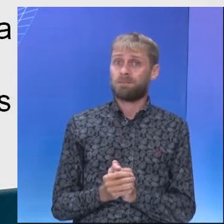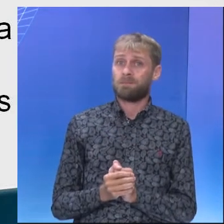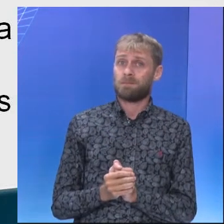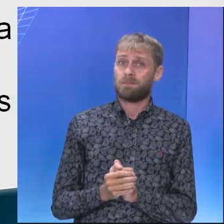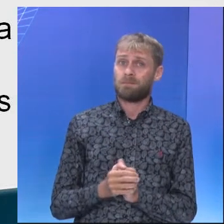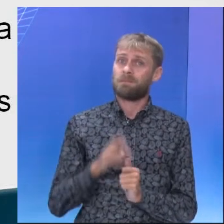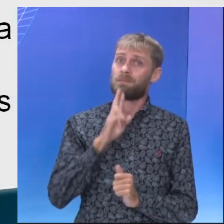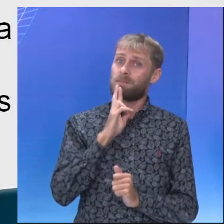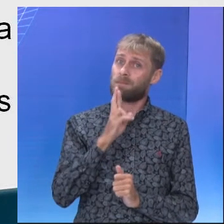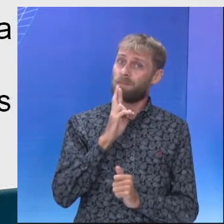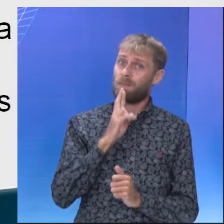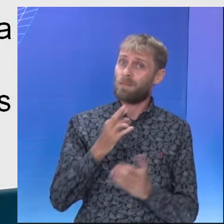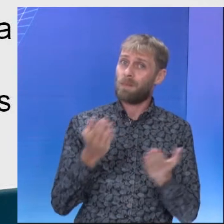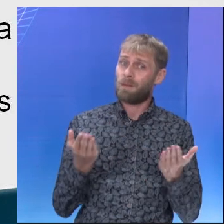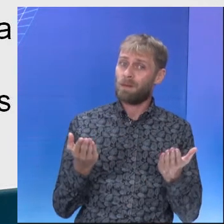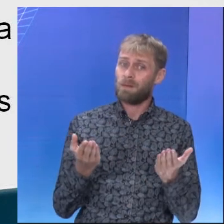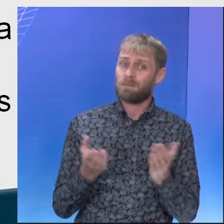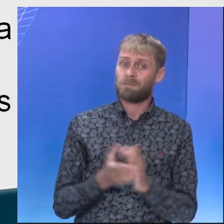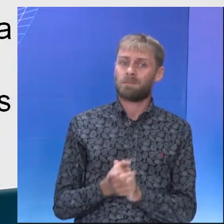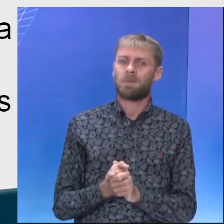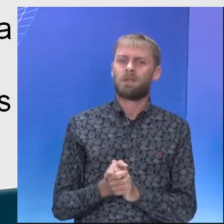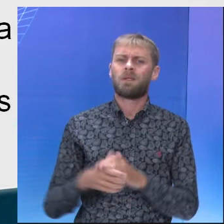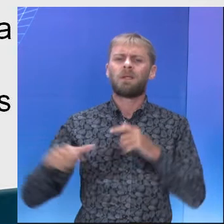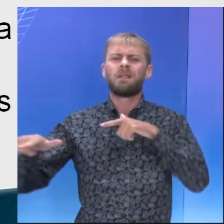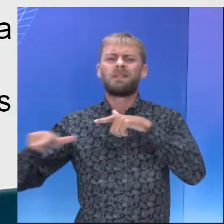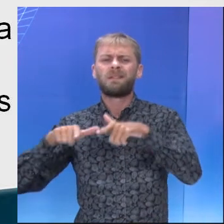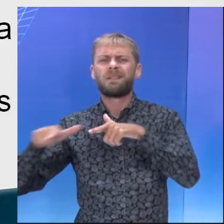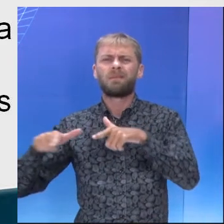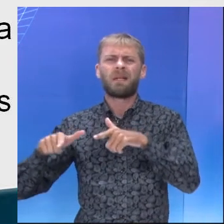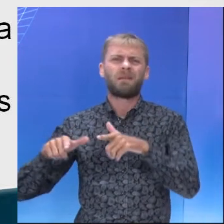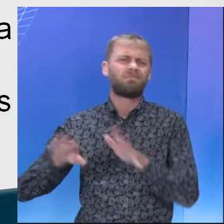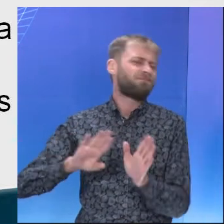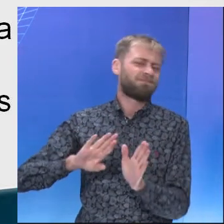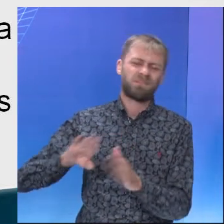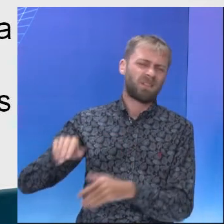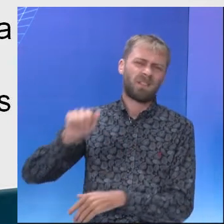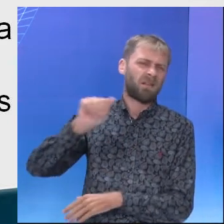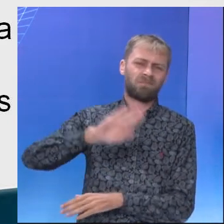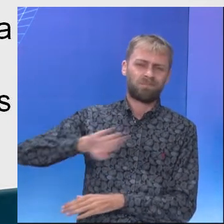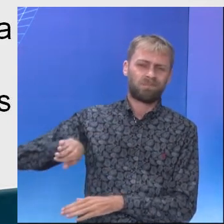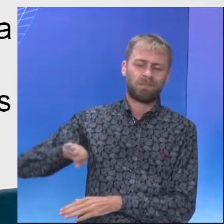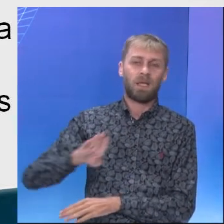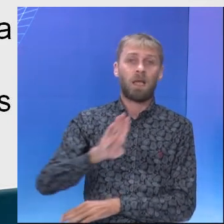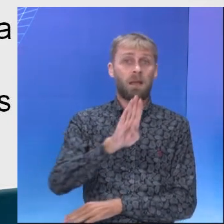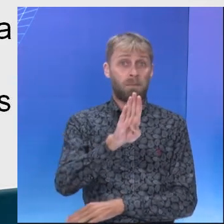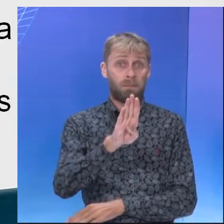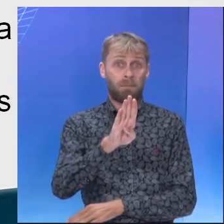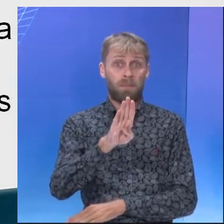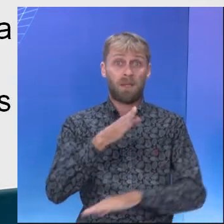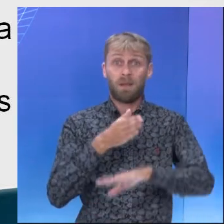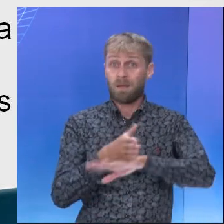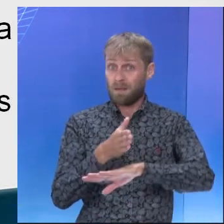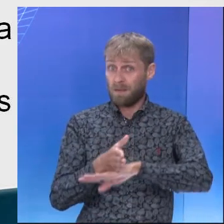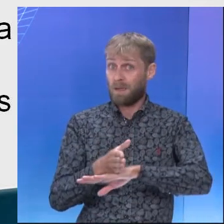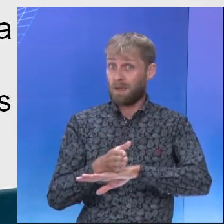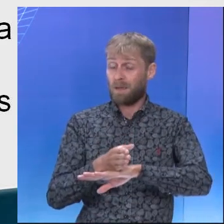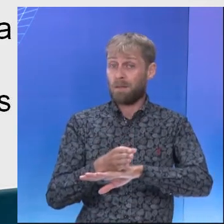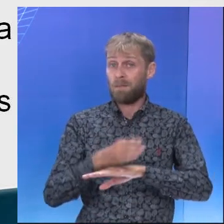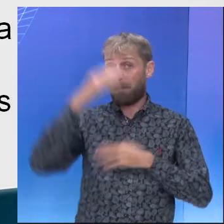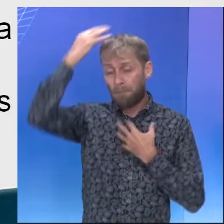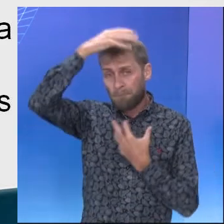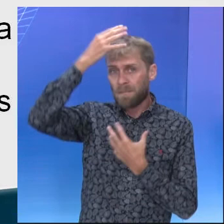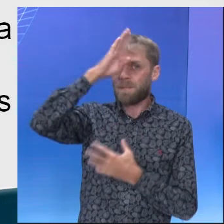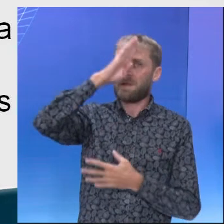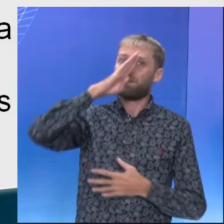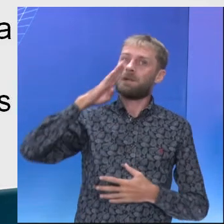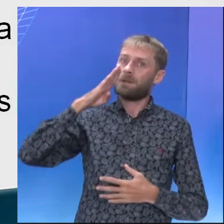Gabarito? Olha só. Empregar moradores? Nada a ver. Criar acesso a banhos gratuitos